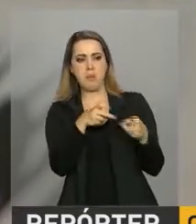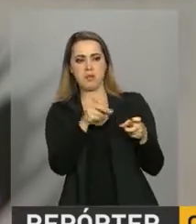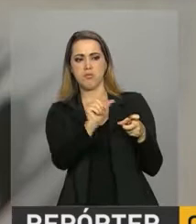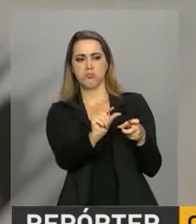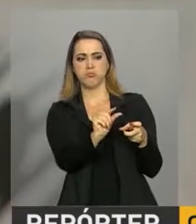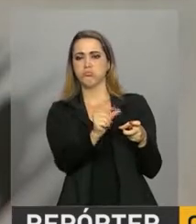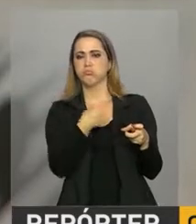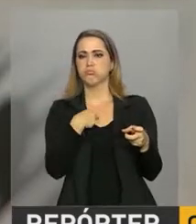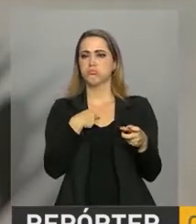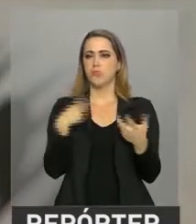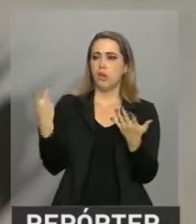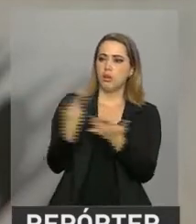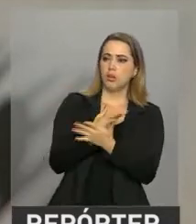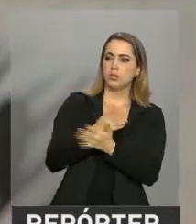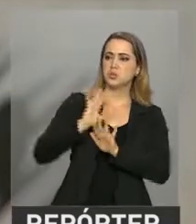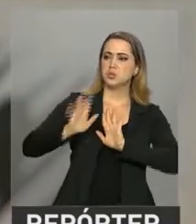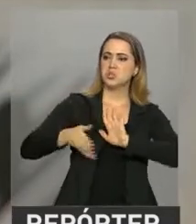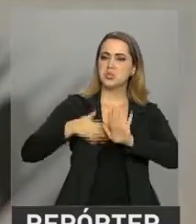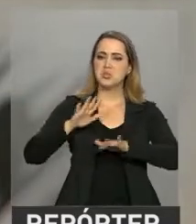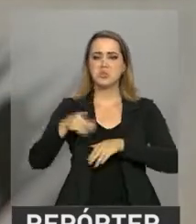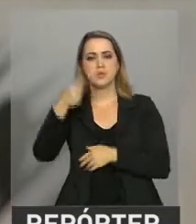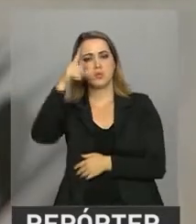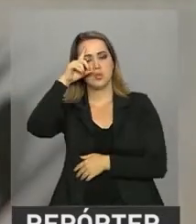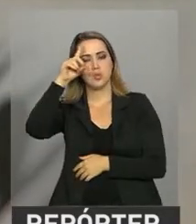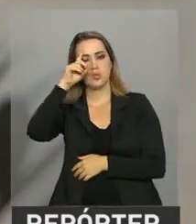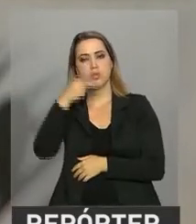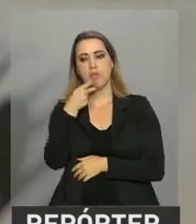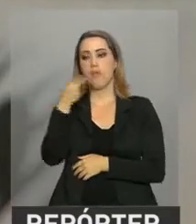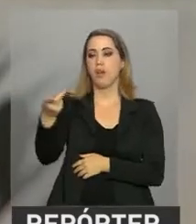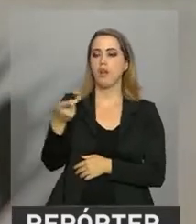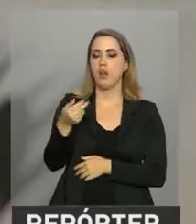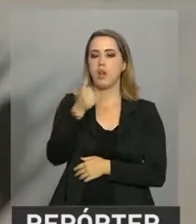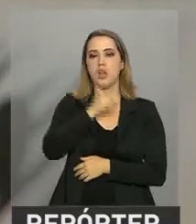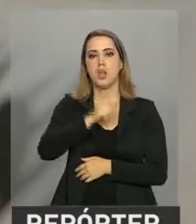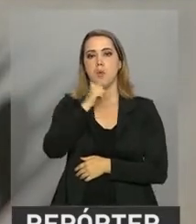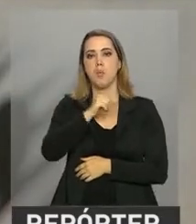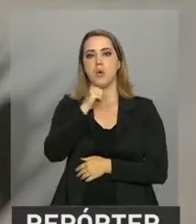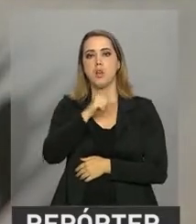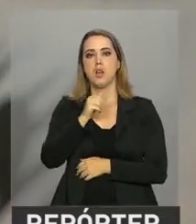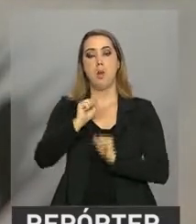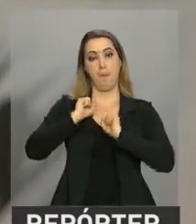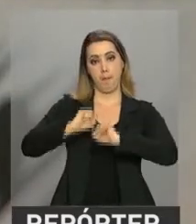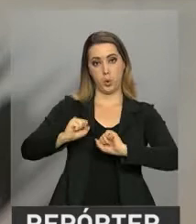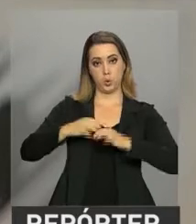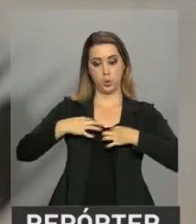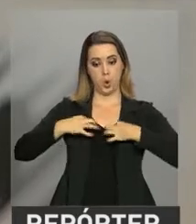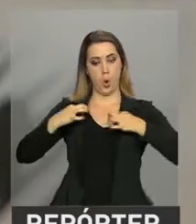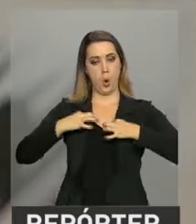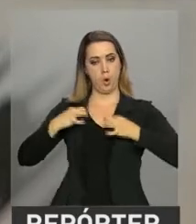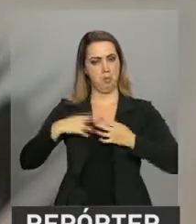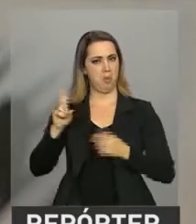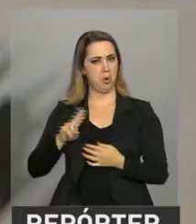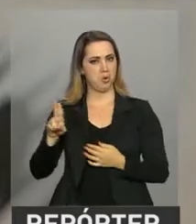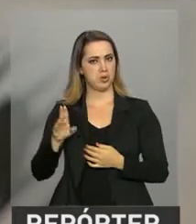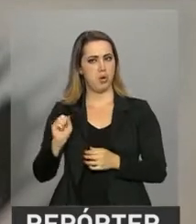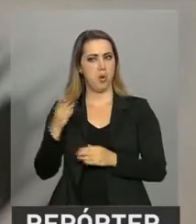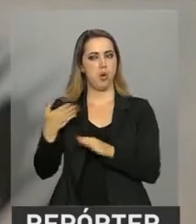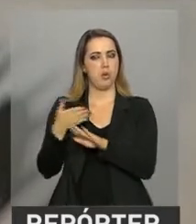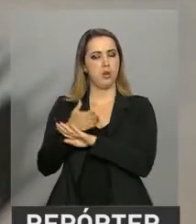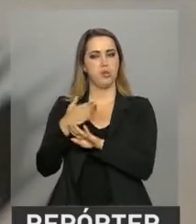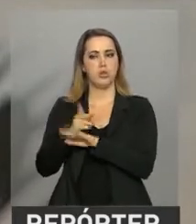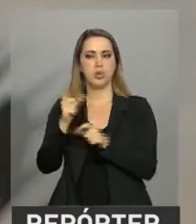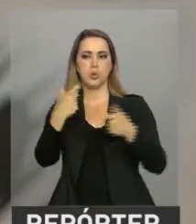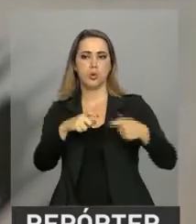são práticas cotidianas como dizer o que a mulher deve usar que lugares freqüentar e como ela deve